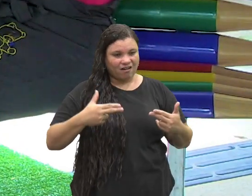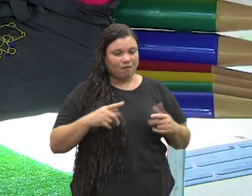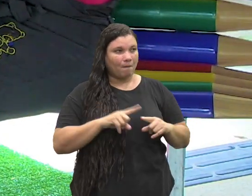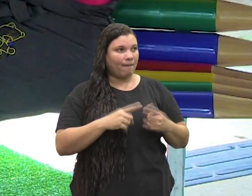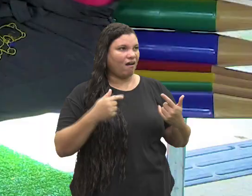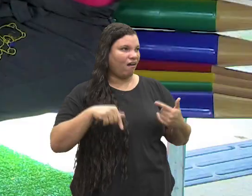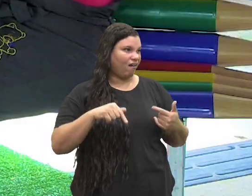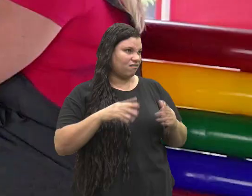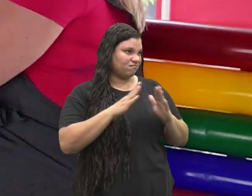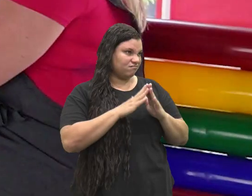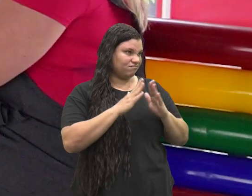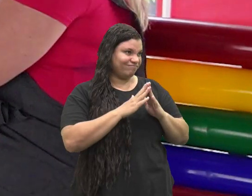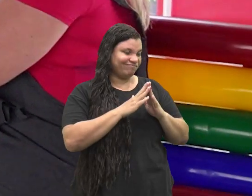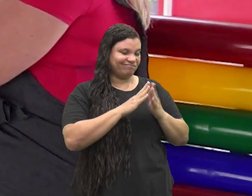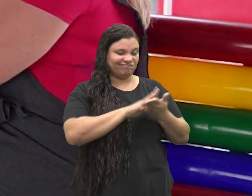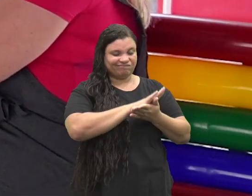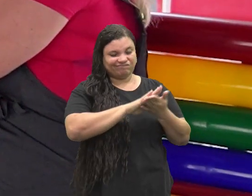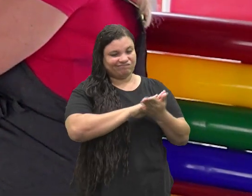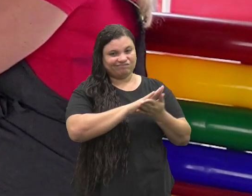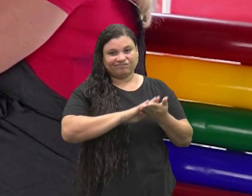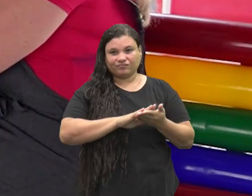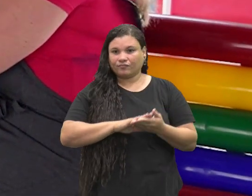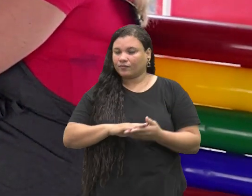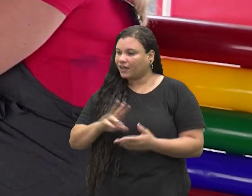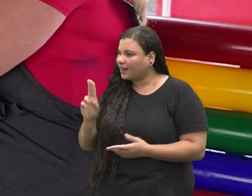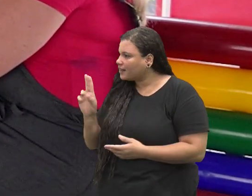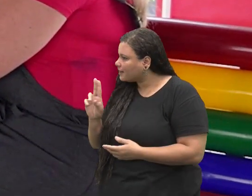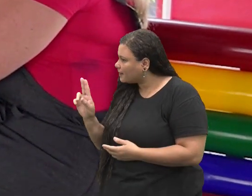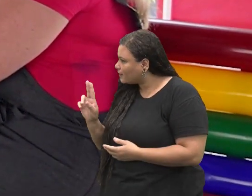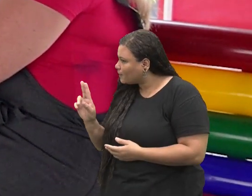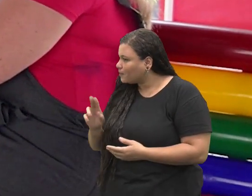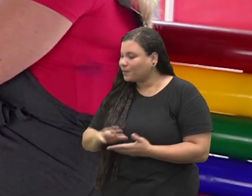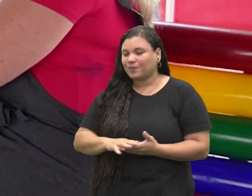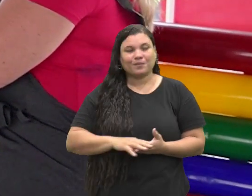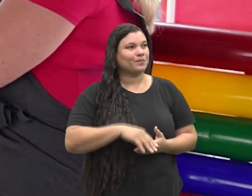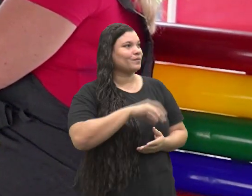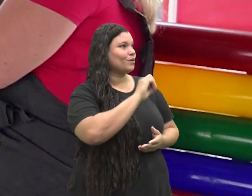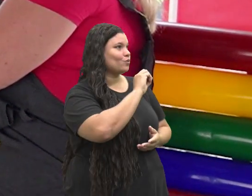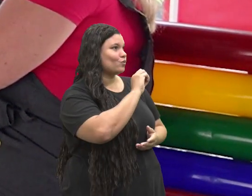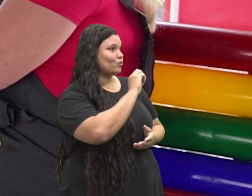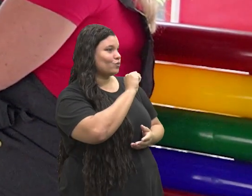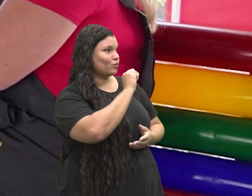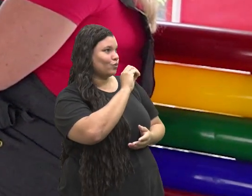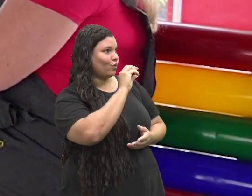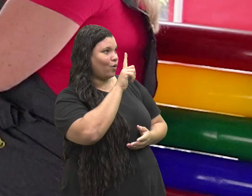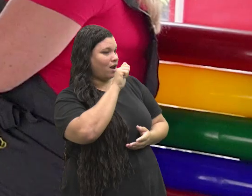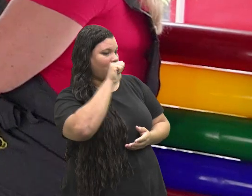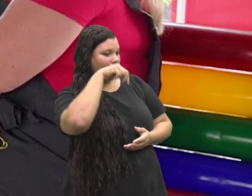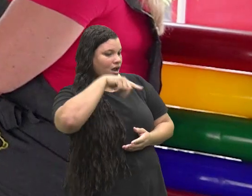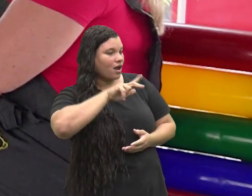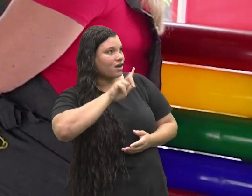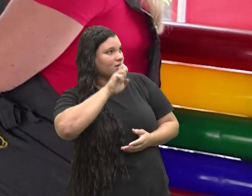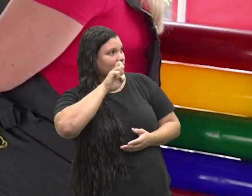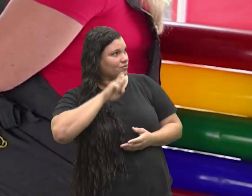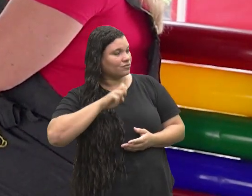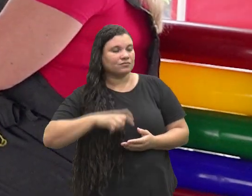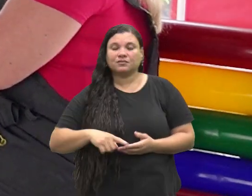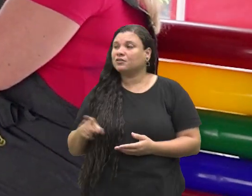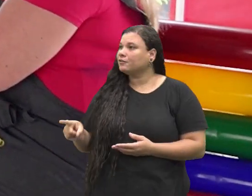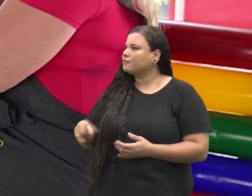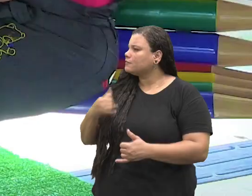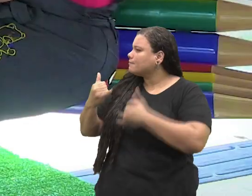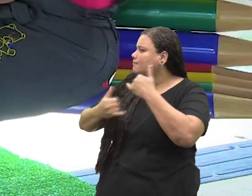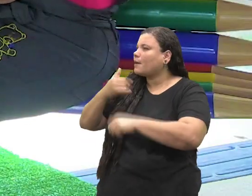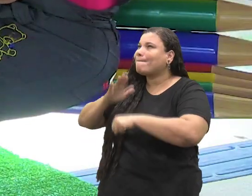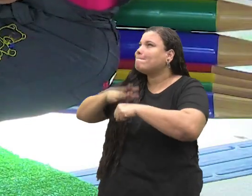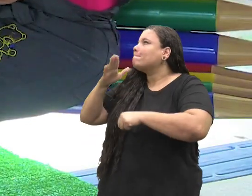eu tô muito triste. Qual é o seu nome? Solange. Solange. E o que mais você gostava de brincar na